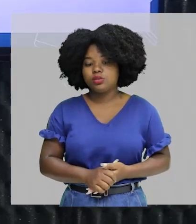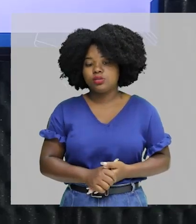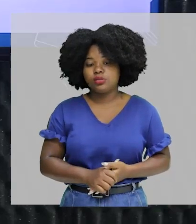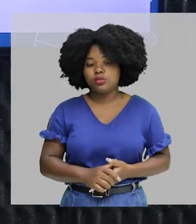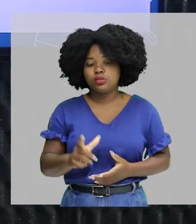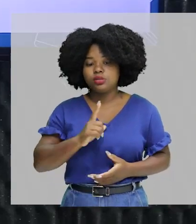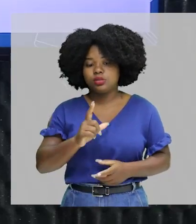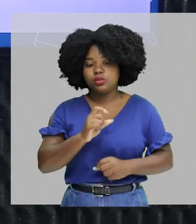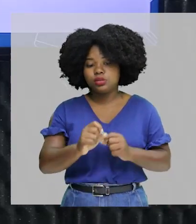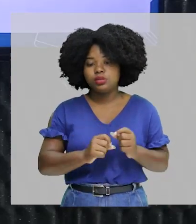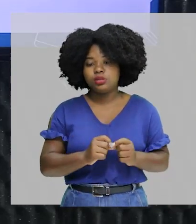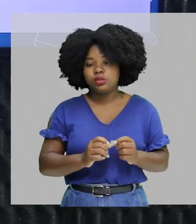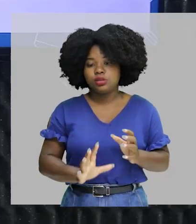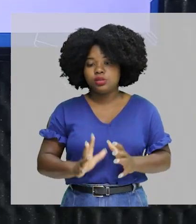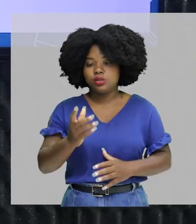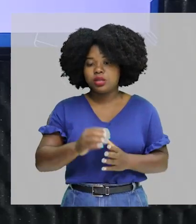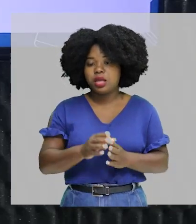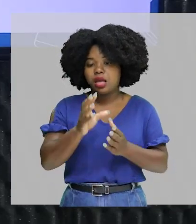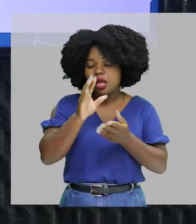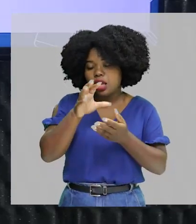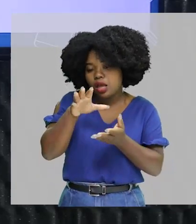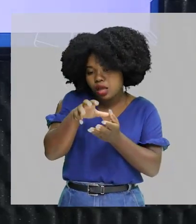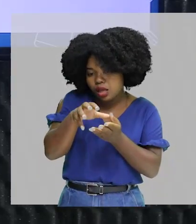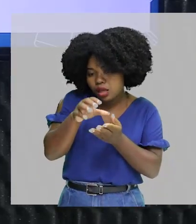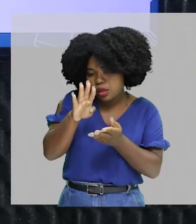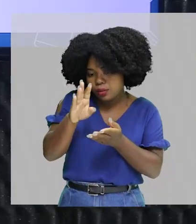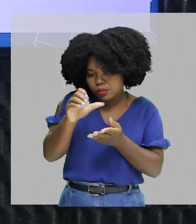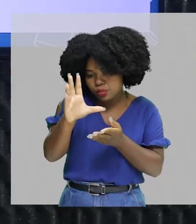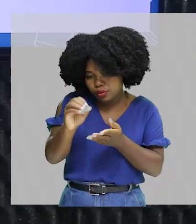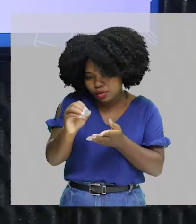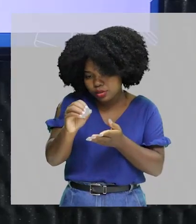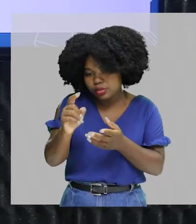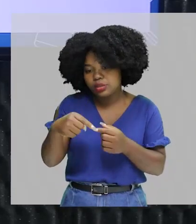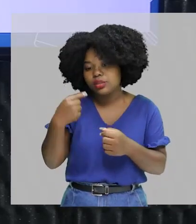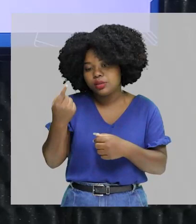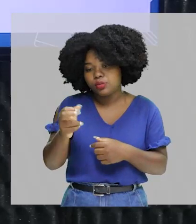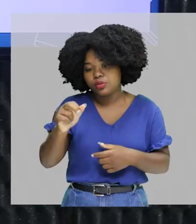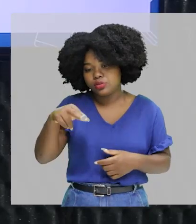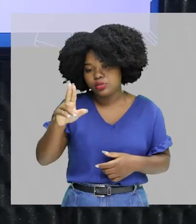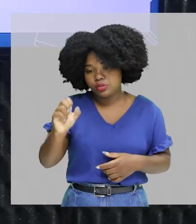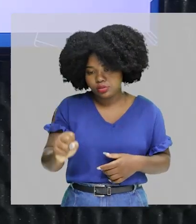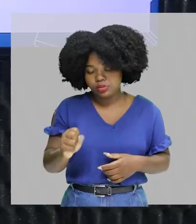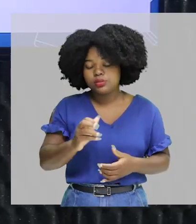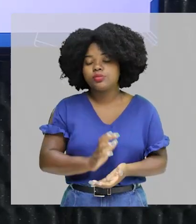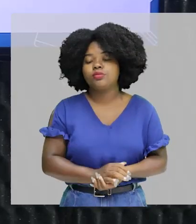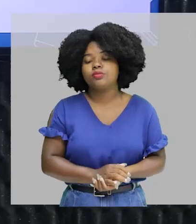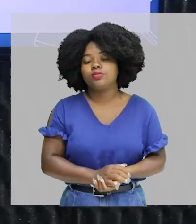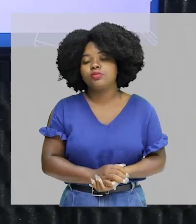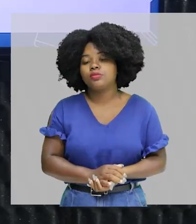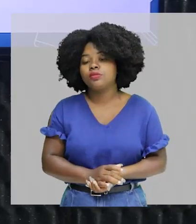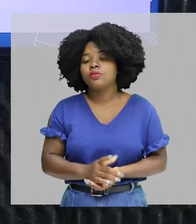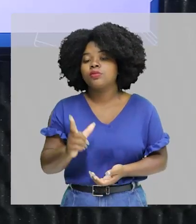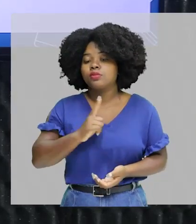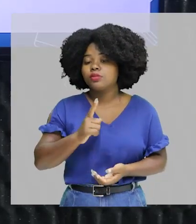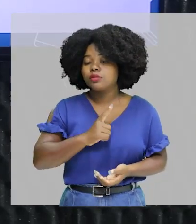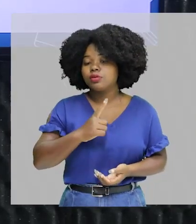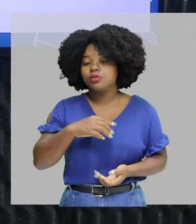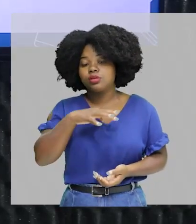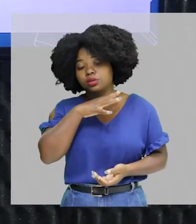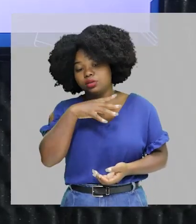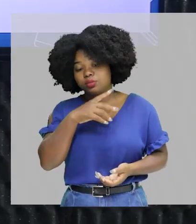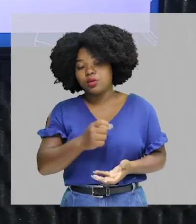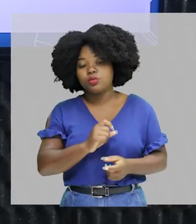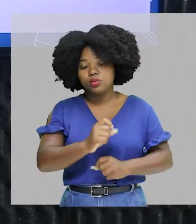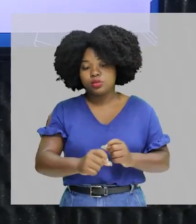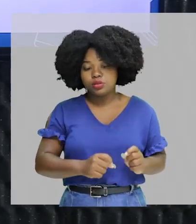primeiro a boca, depois o ânus. Tá? Agora, tem outros indivíduos em que o blastóporo ele forma o ânus